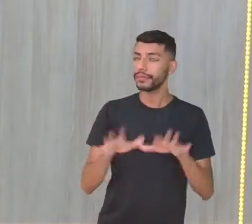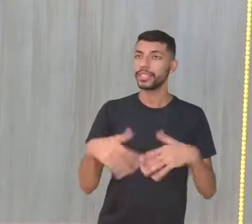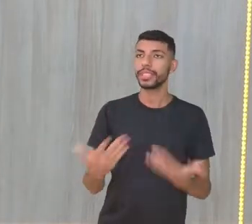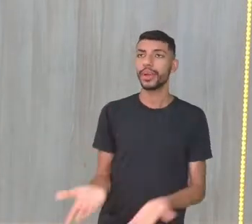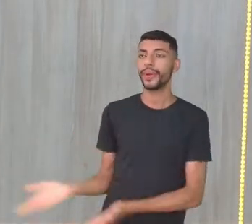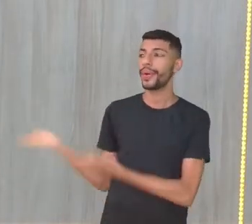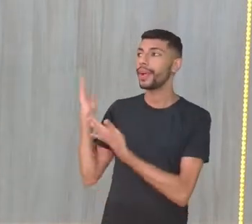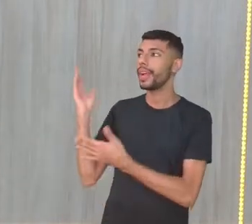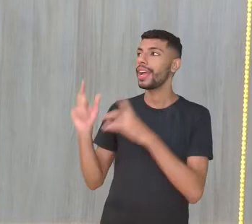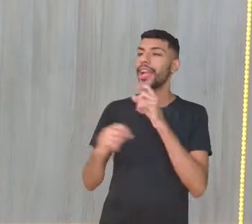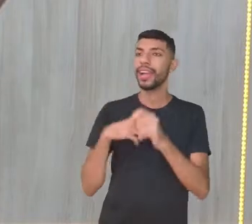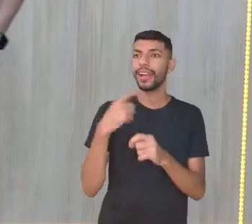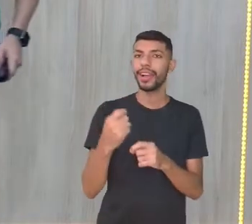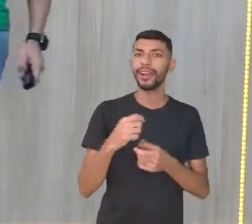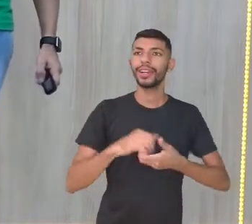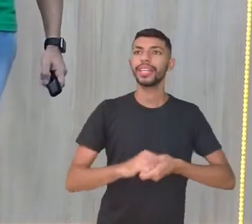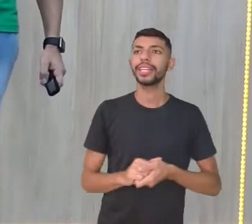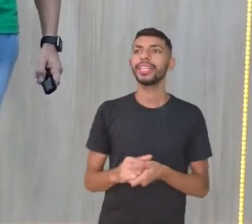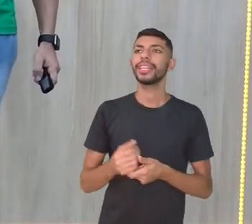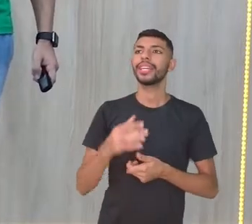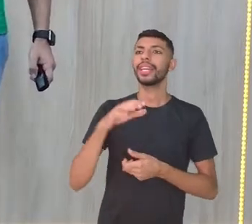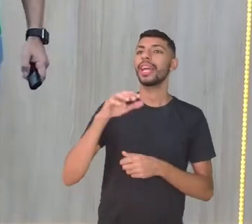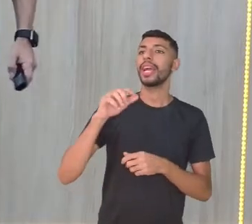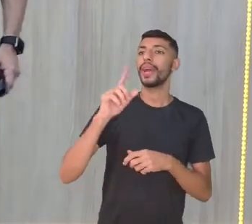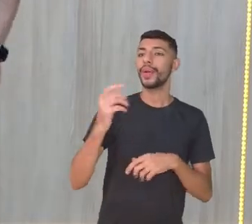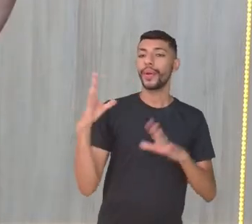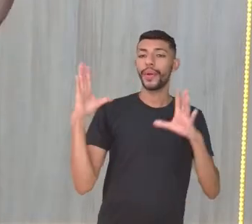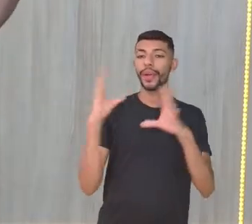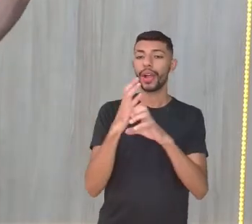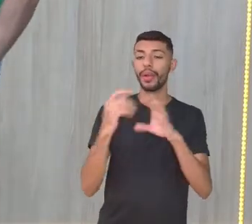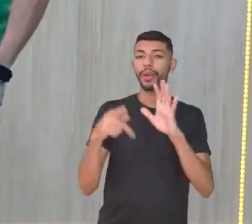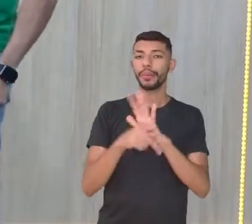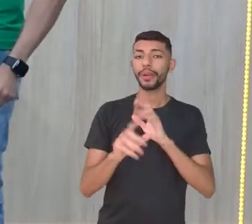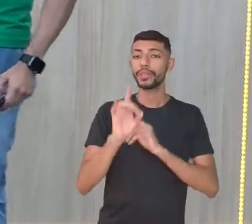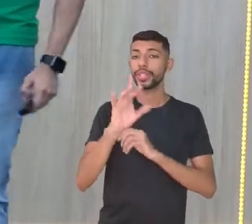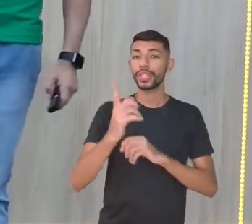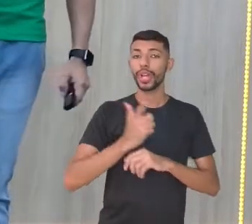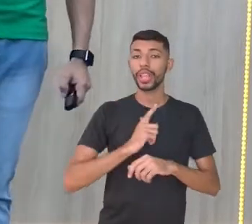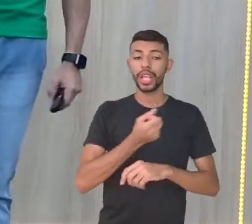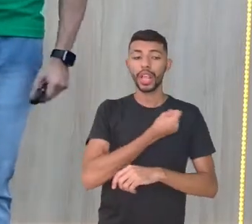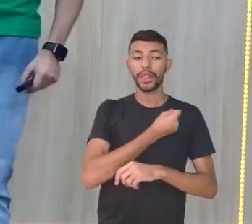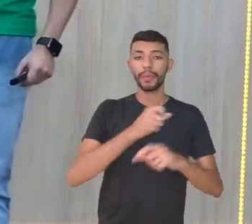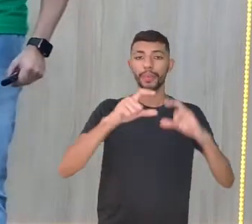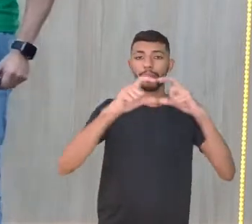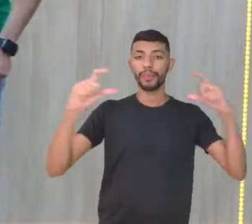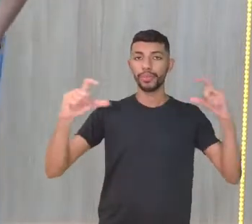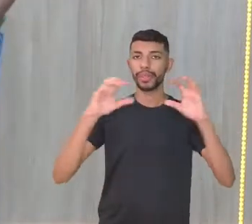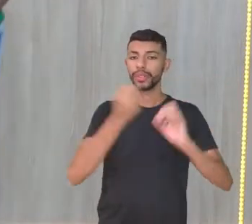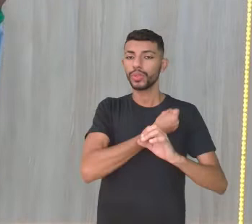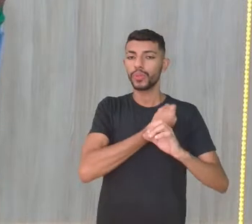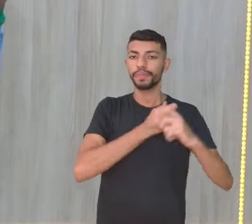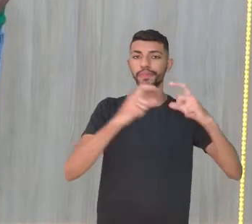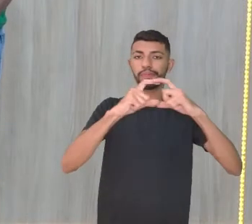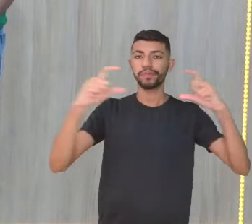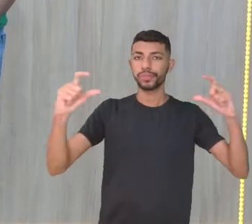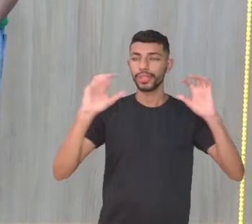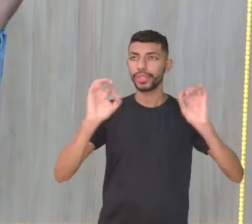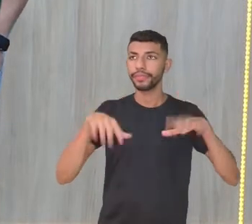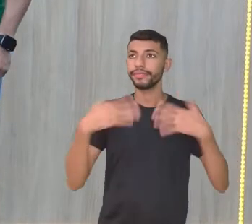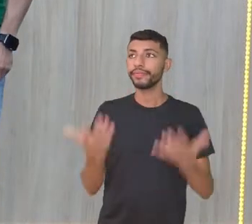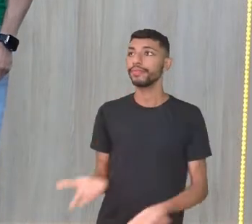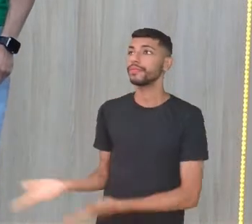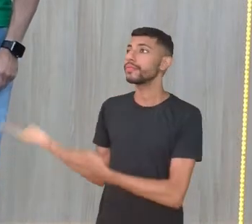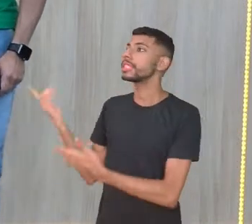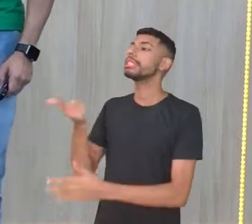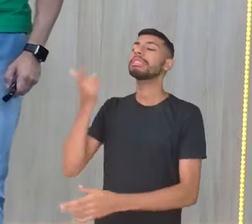uma expressão composta apenas por números. E tem como a gente encontrar o valor aí desses números, tá?